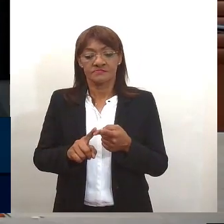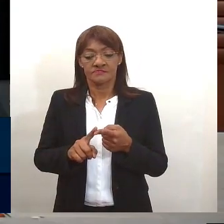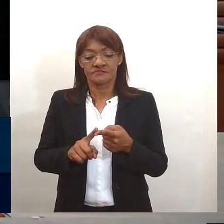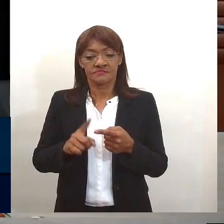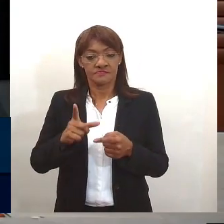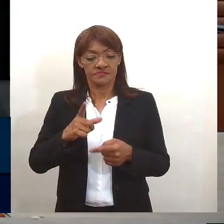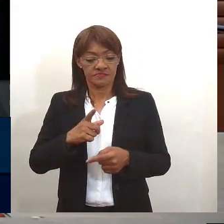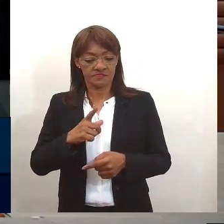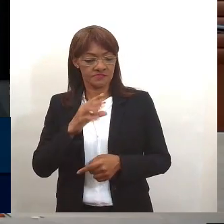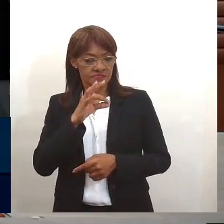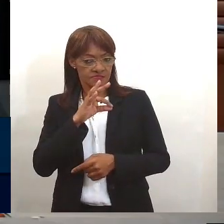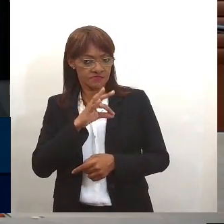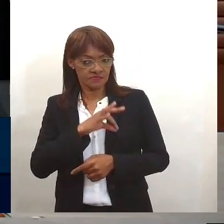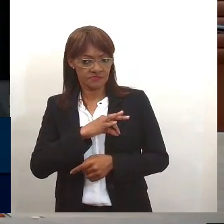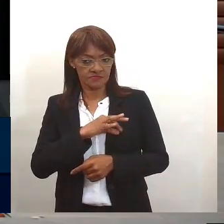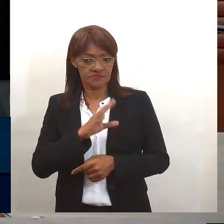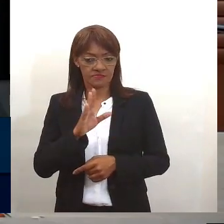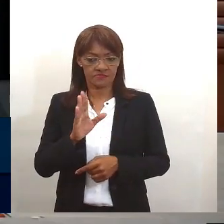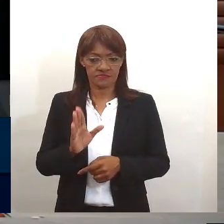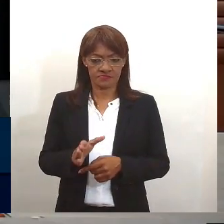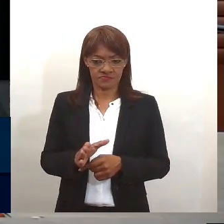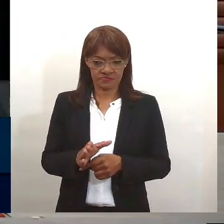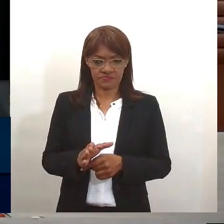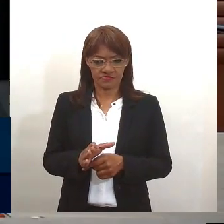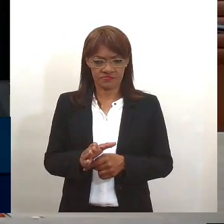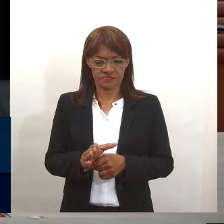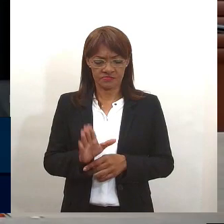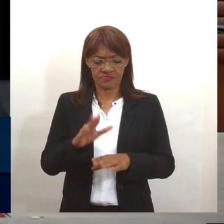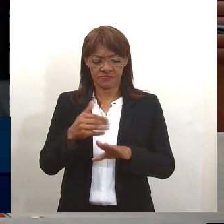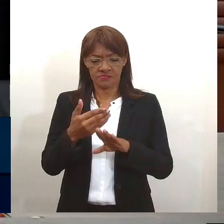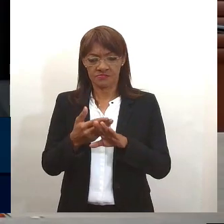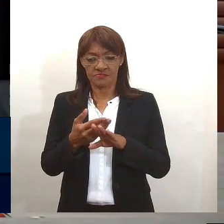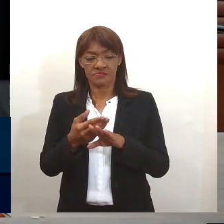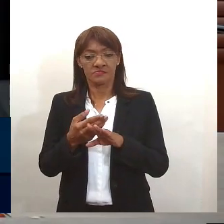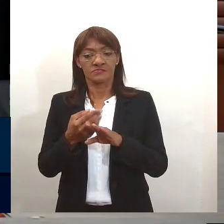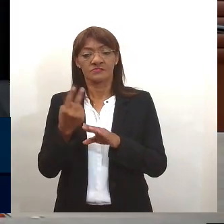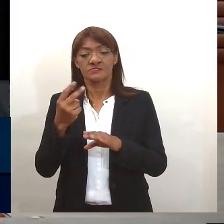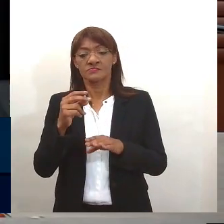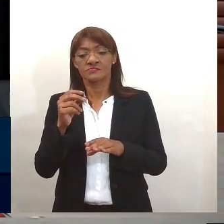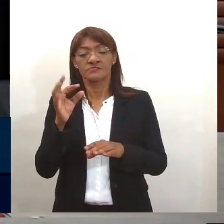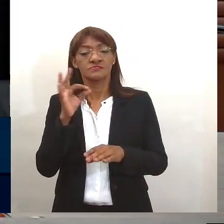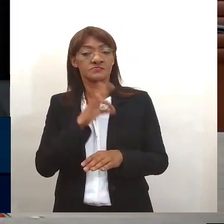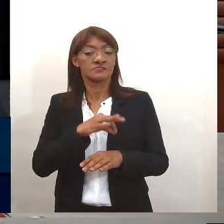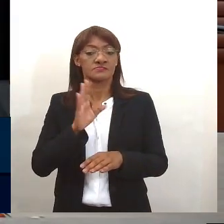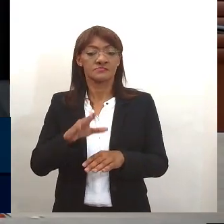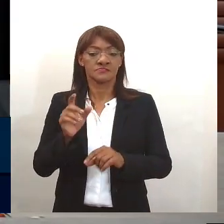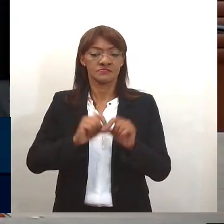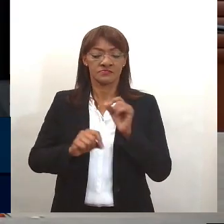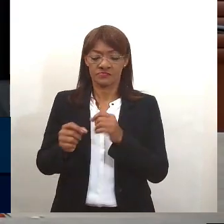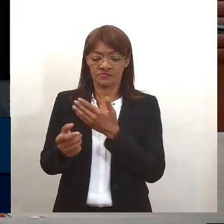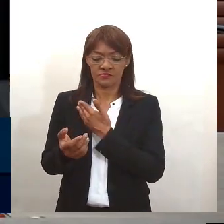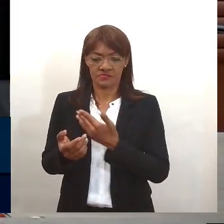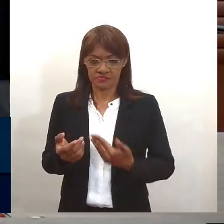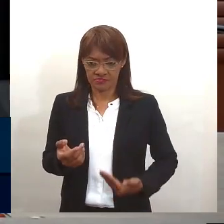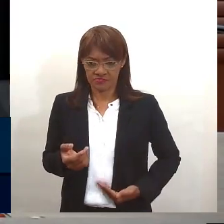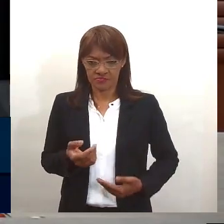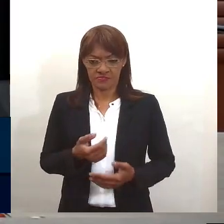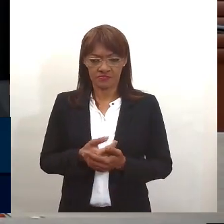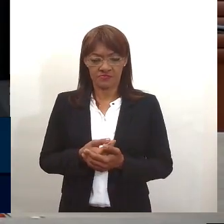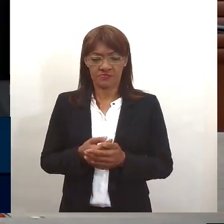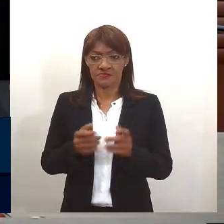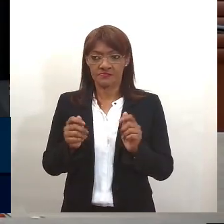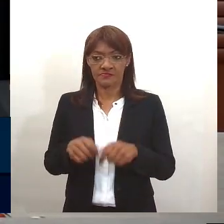10 salários mínimos, né? Então, que é o que o governo, né, de Sergipe está tem sendo feito para diminuir, né, o índice